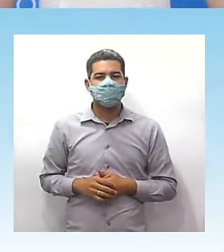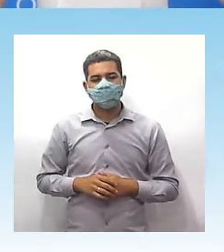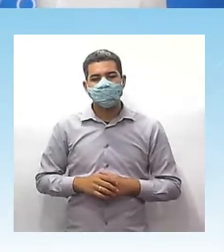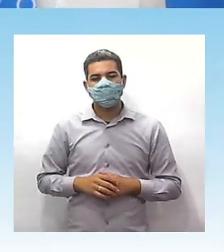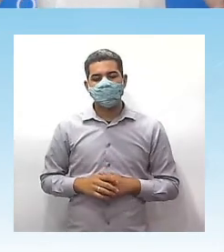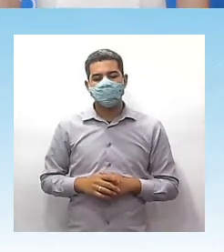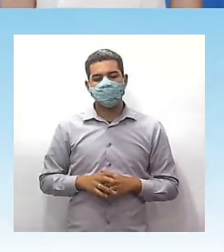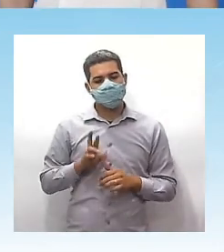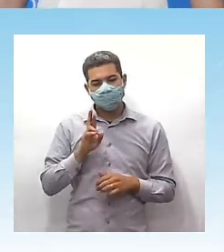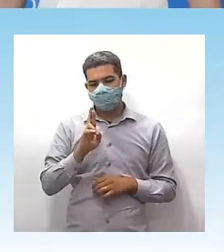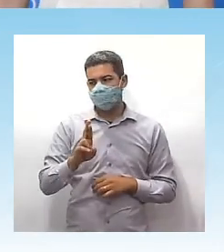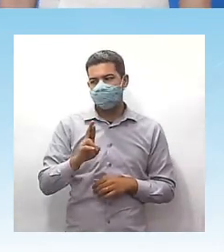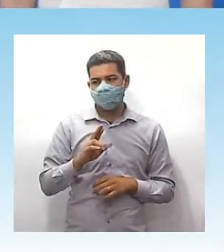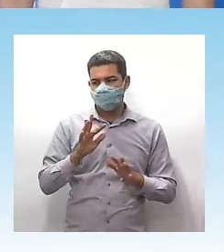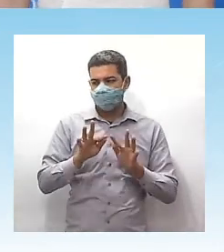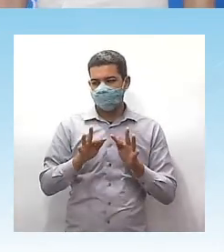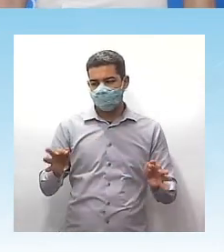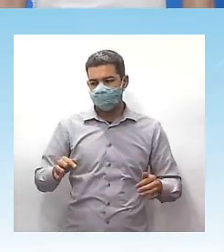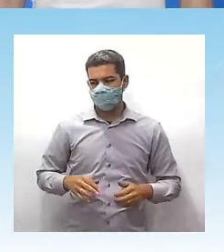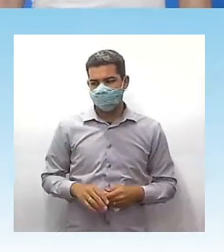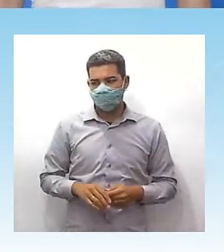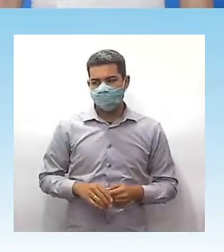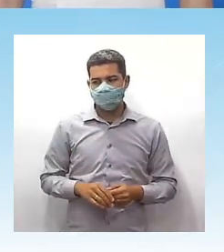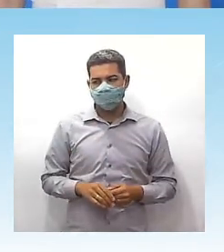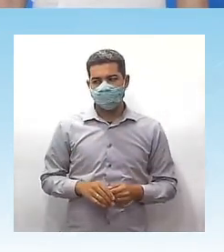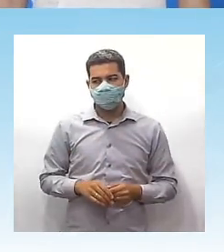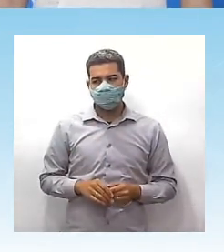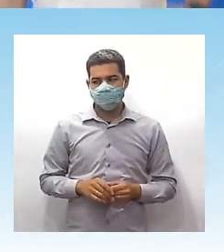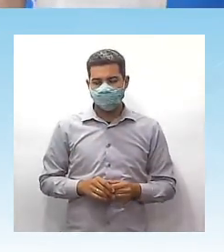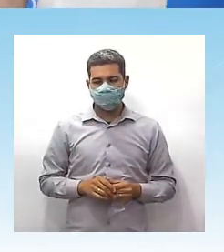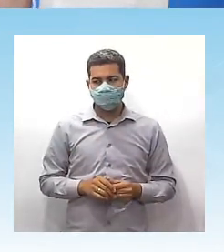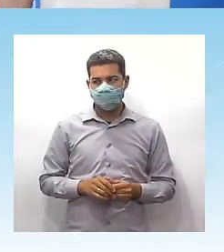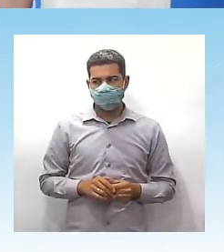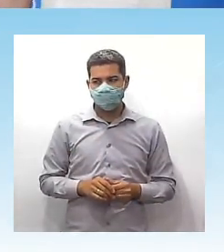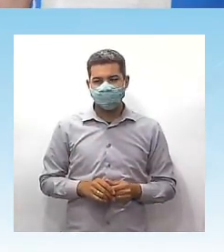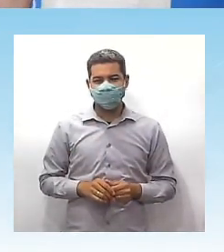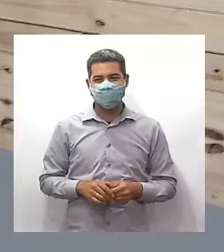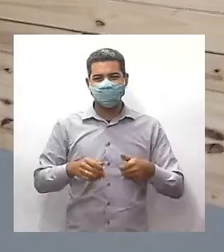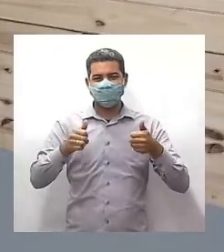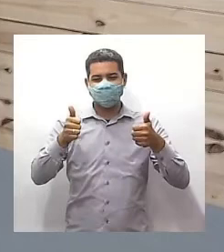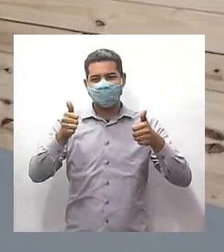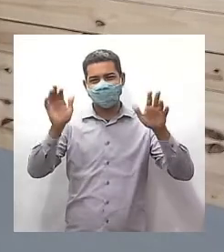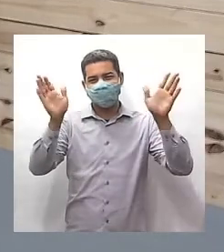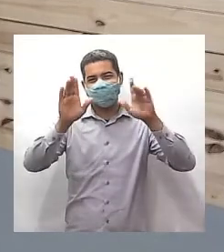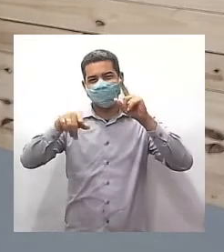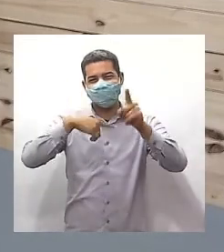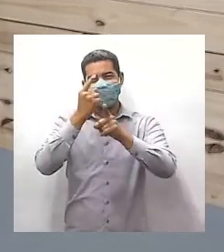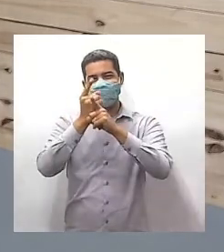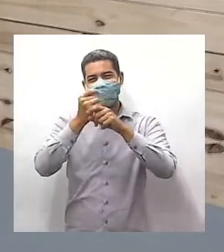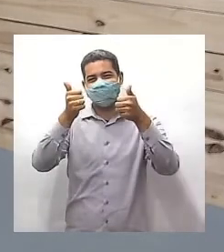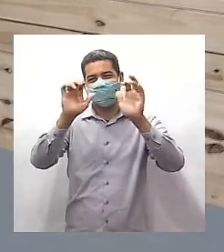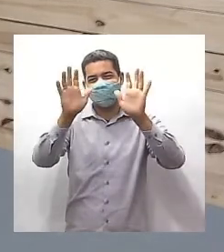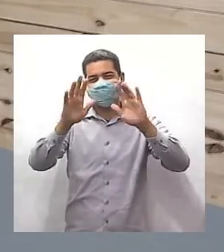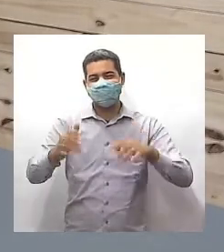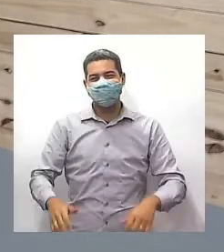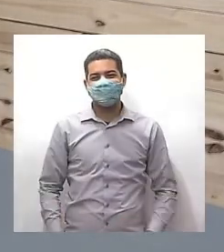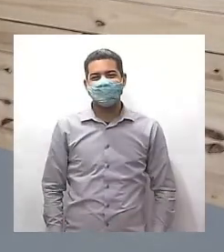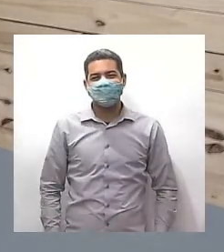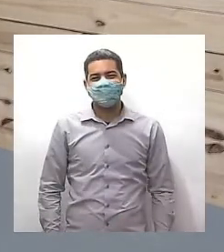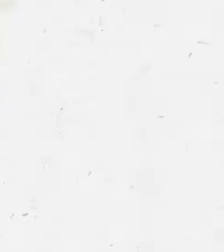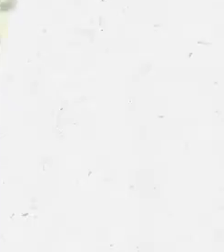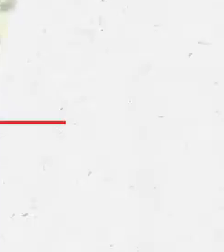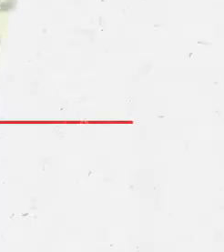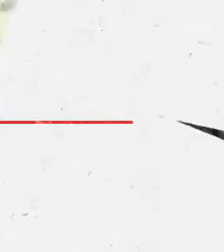8,05. Tá aí a resposta. Simples, rápido, tranquilo, fácil, tá bom? Fechou? Até a próxima videoaula. Tchau, tchau.